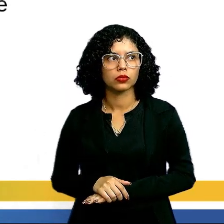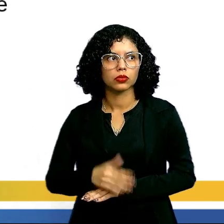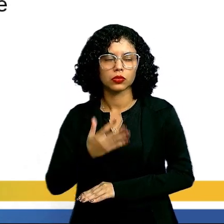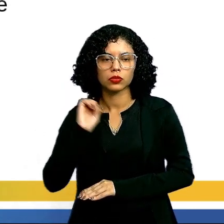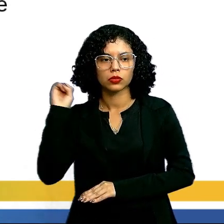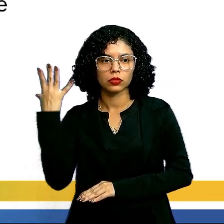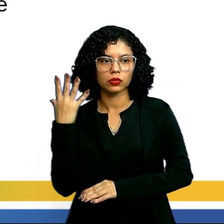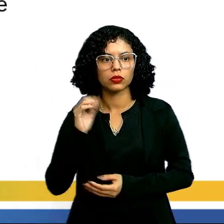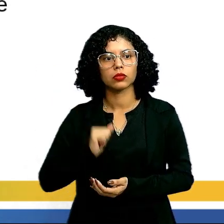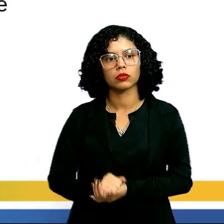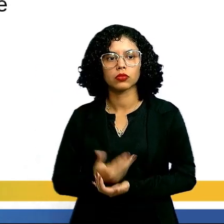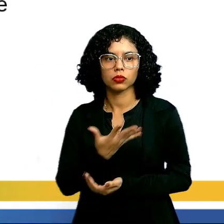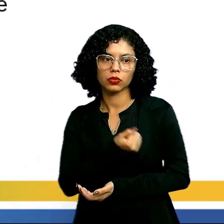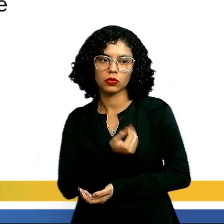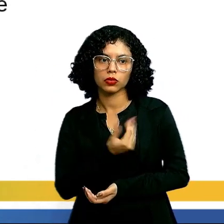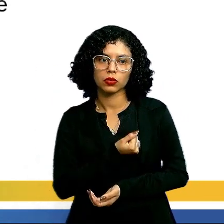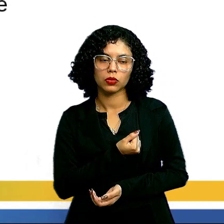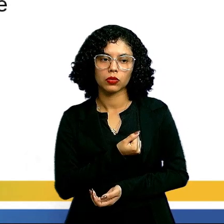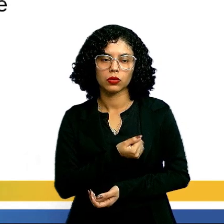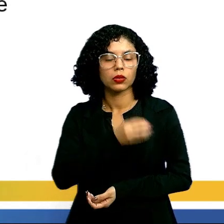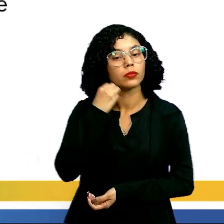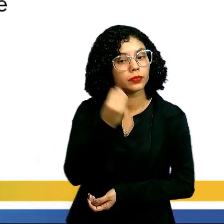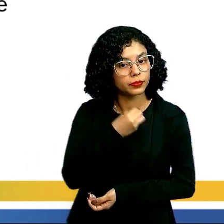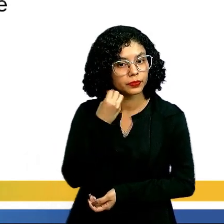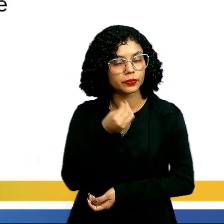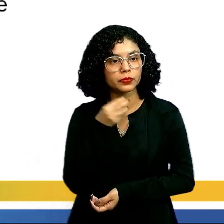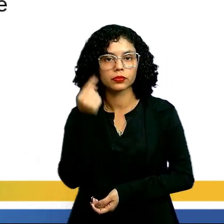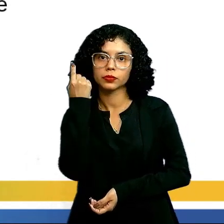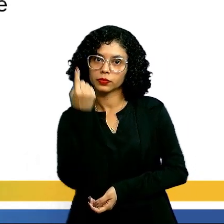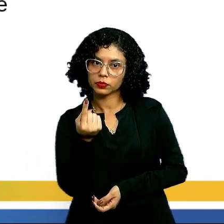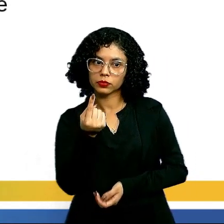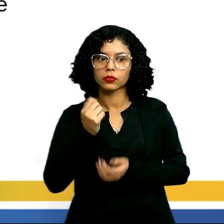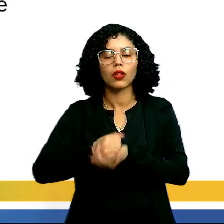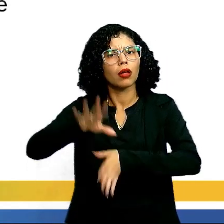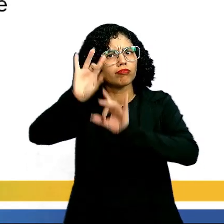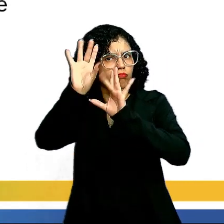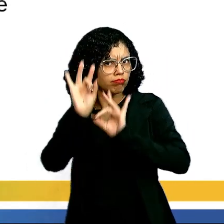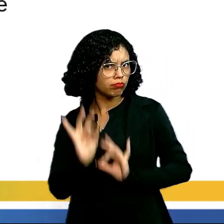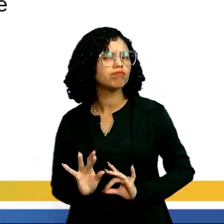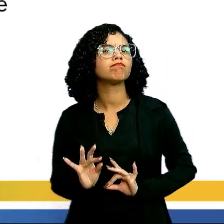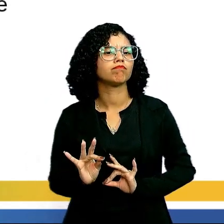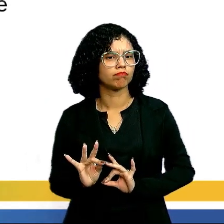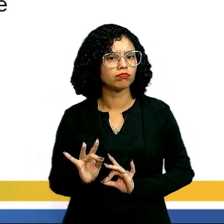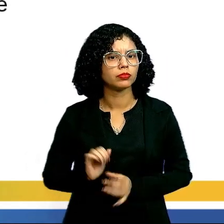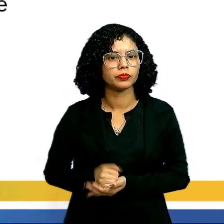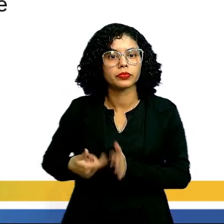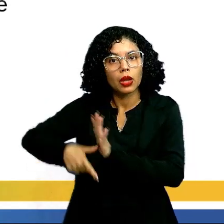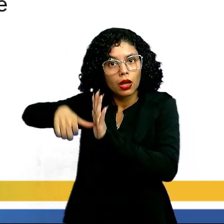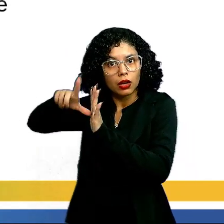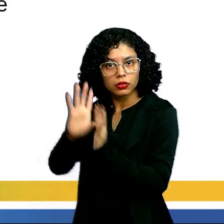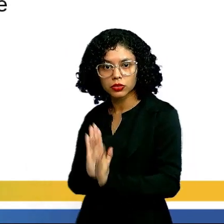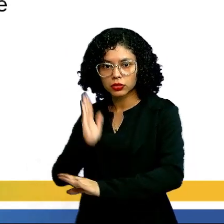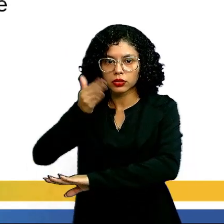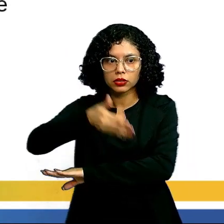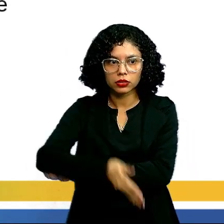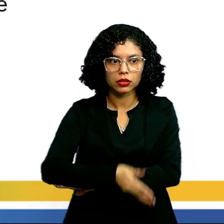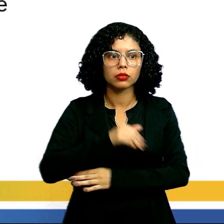de ocorrência de um número em um experimento aleatório. Antes